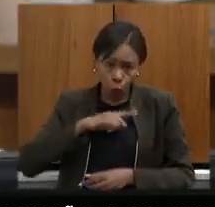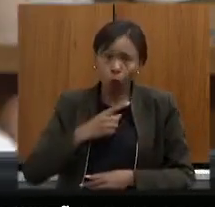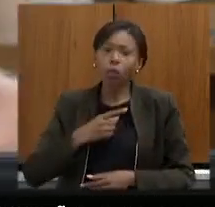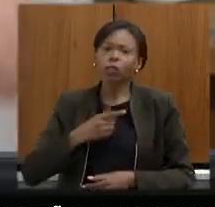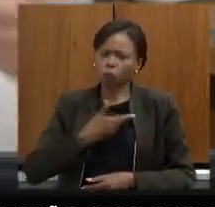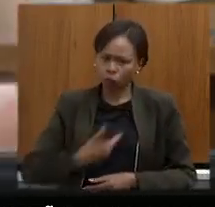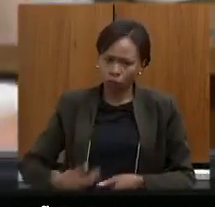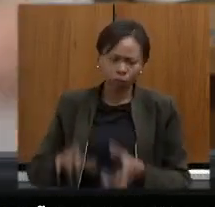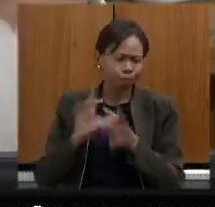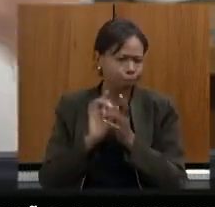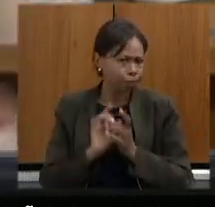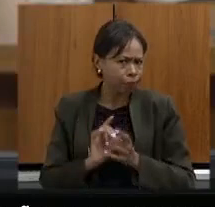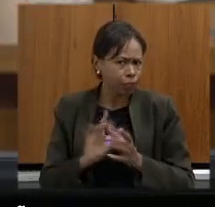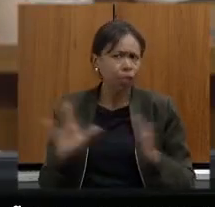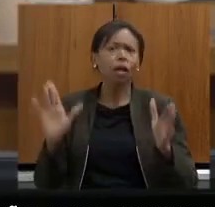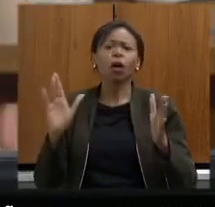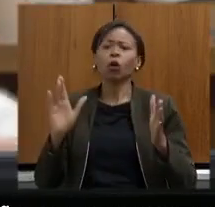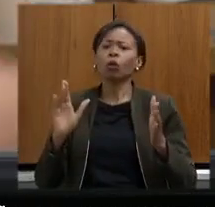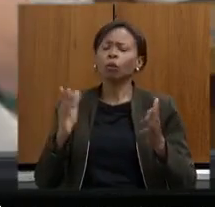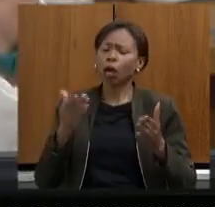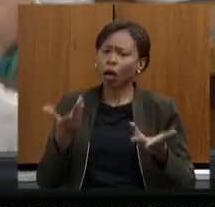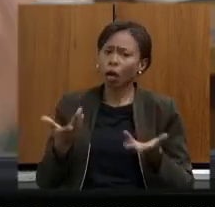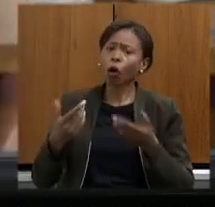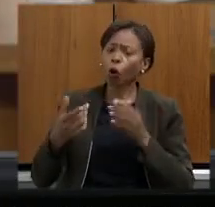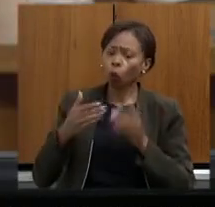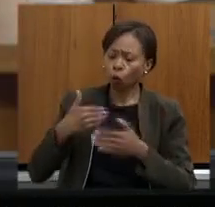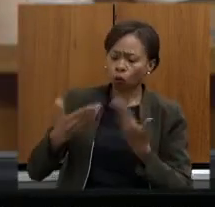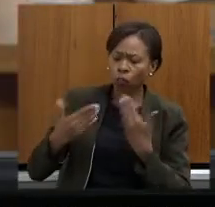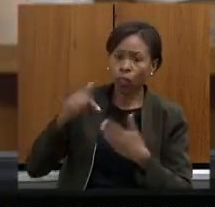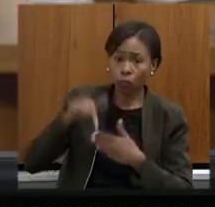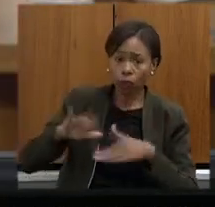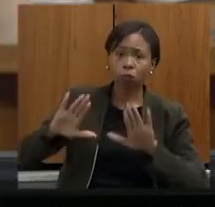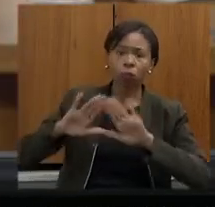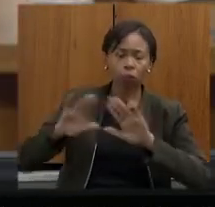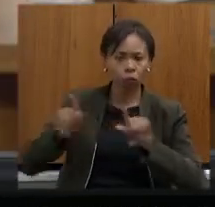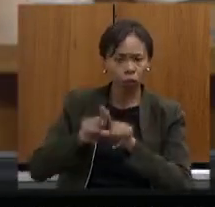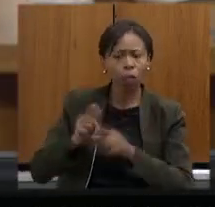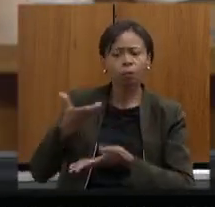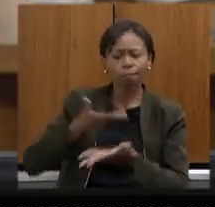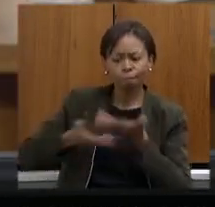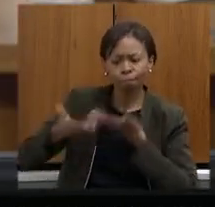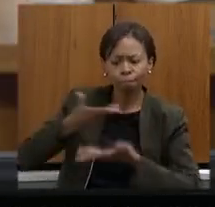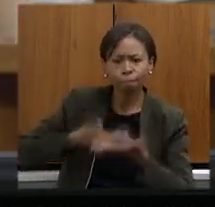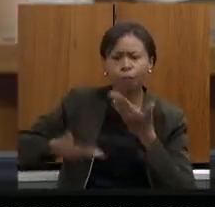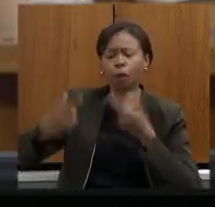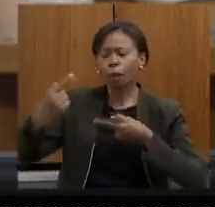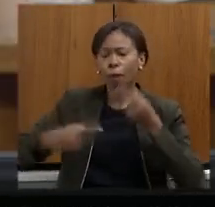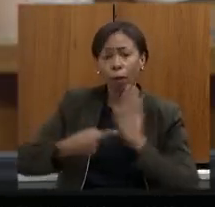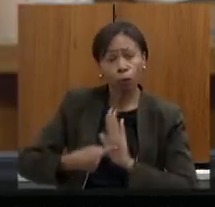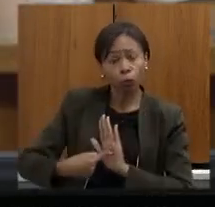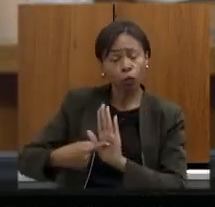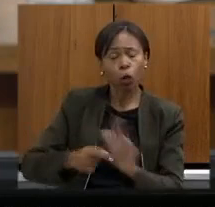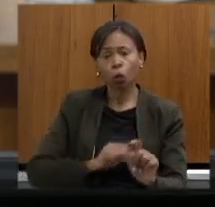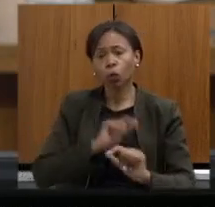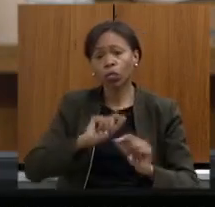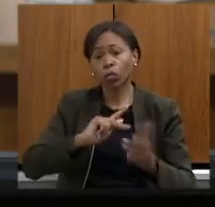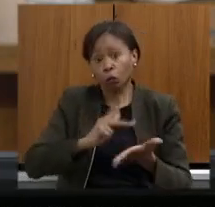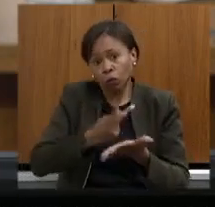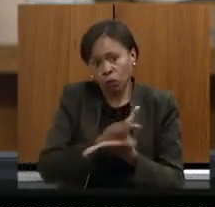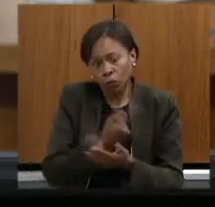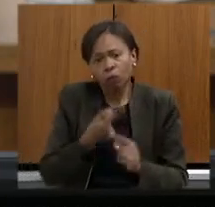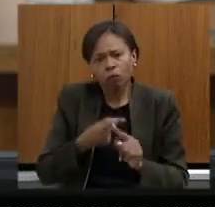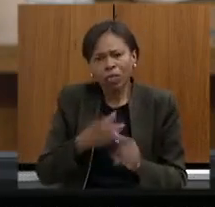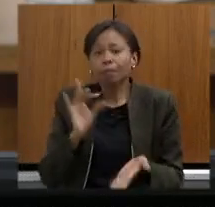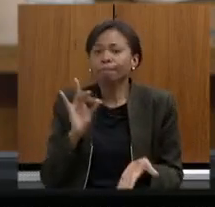para termos o mesmo tratamento com vocês um diálogo permanente para que a gente Demonstra o tem sido discutido de fato a gente